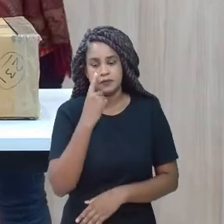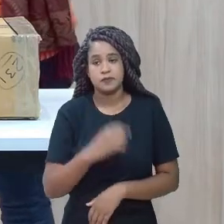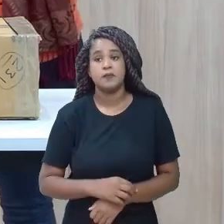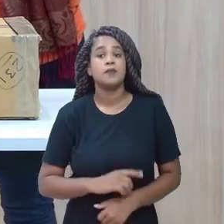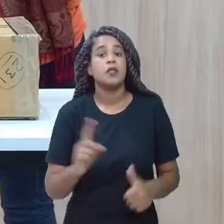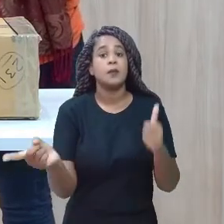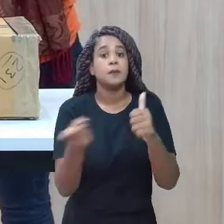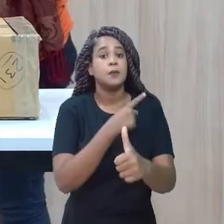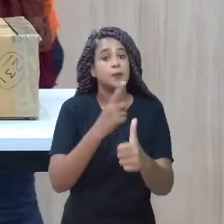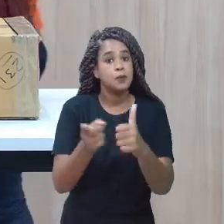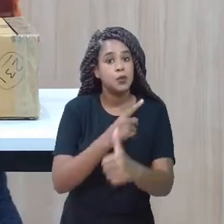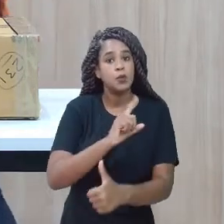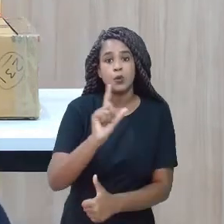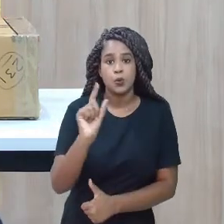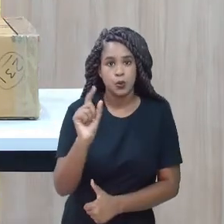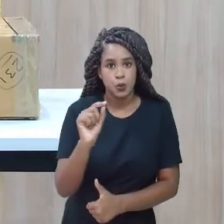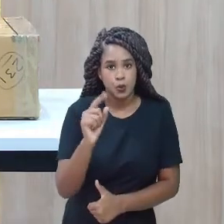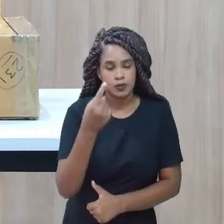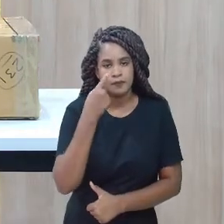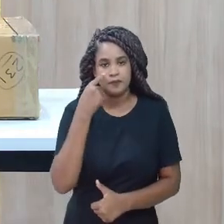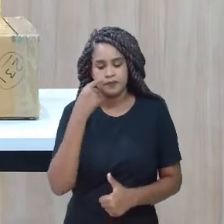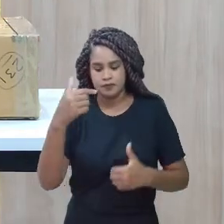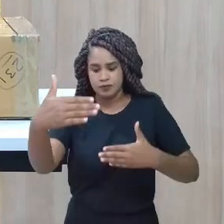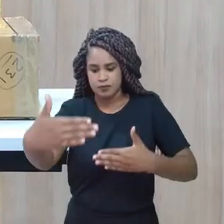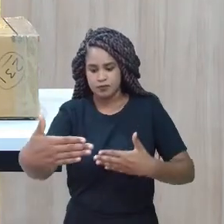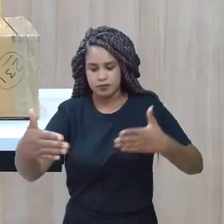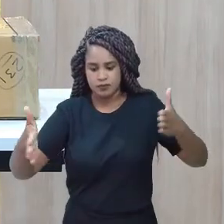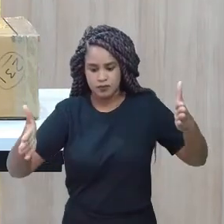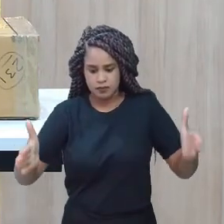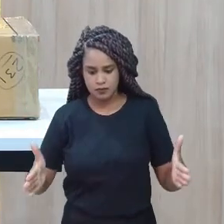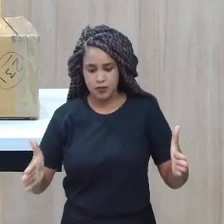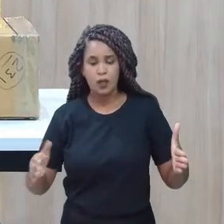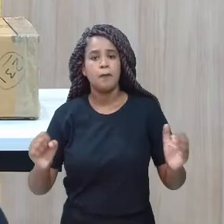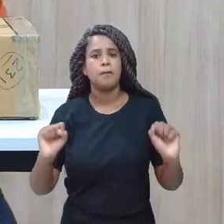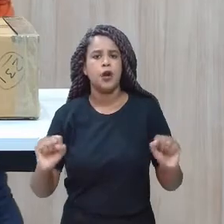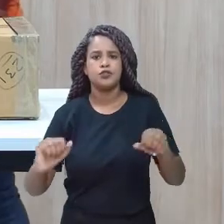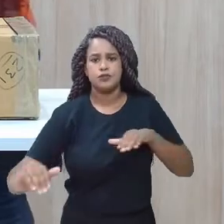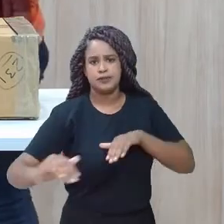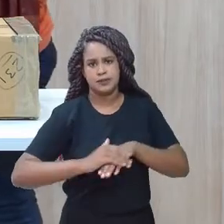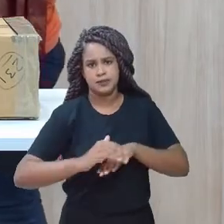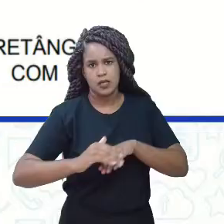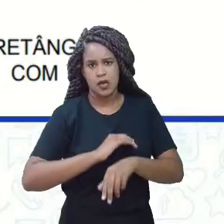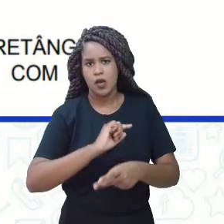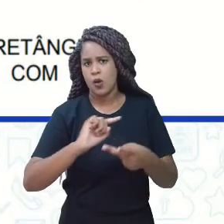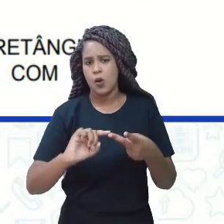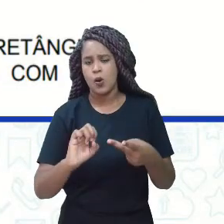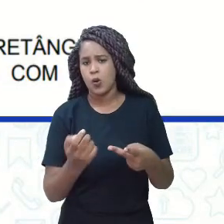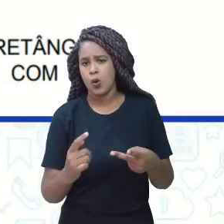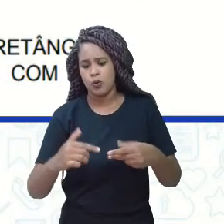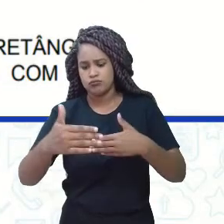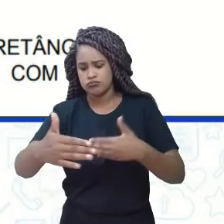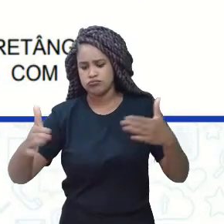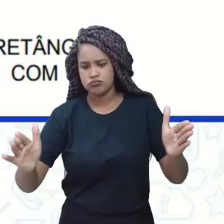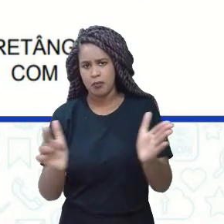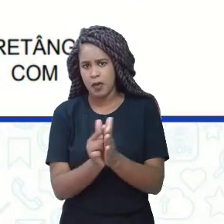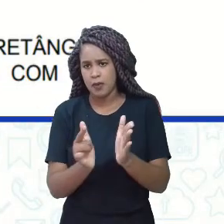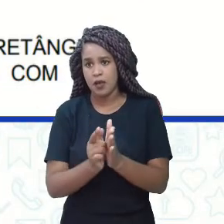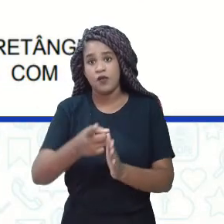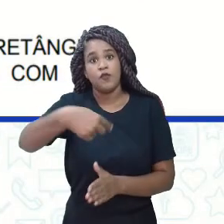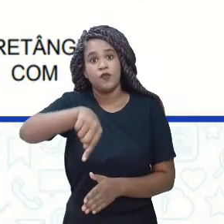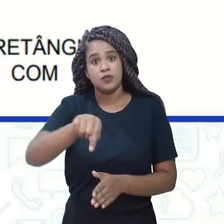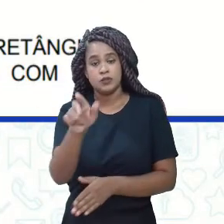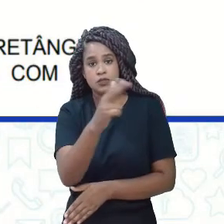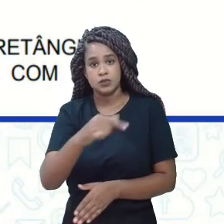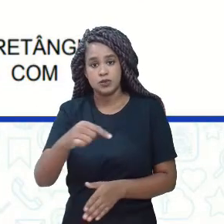Primeiro você em uma tampa, né, de caixa de sapato ou até a caixa de papelão, você desenha um retângulo conforme a